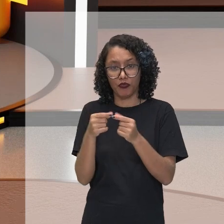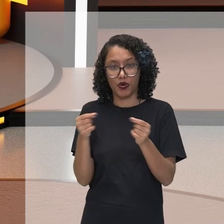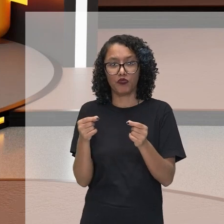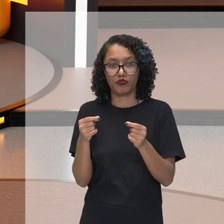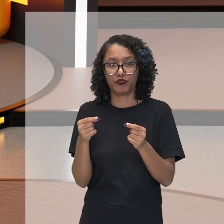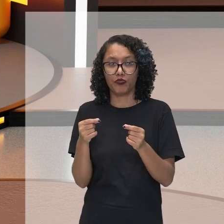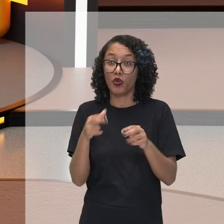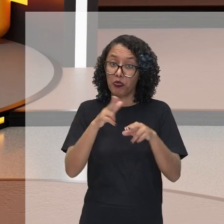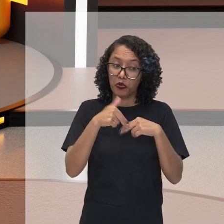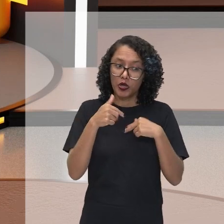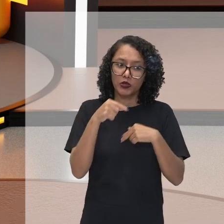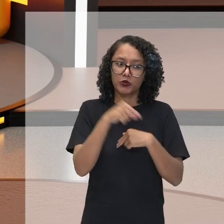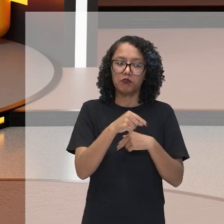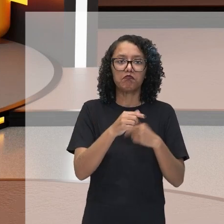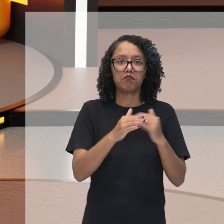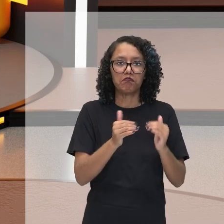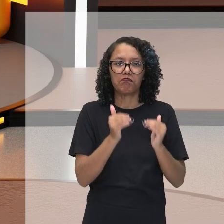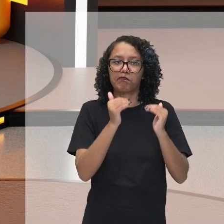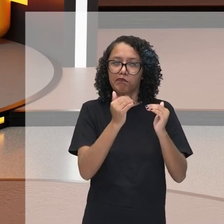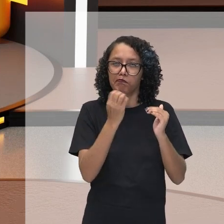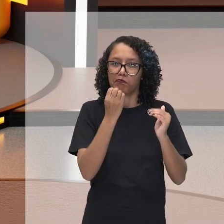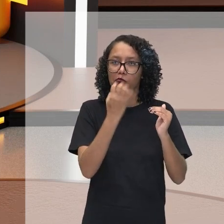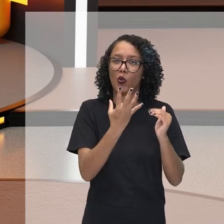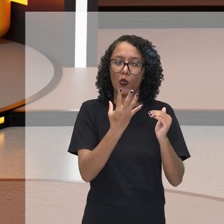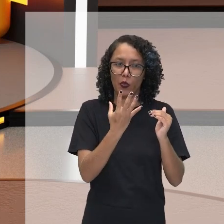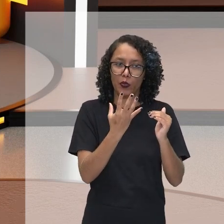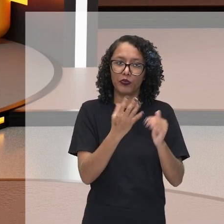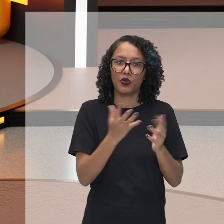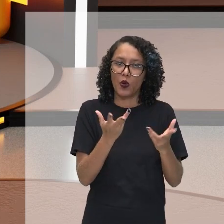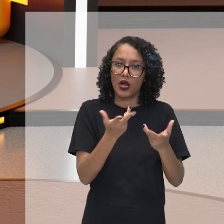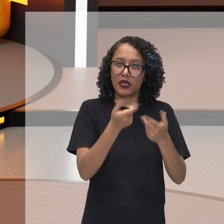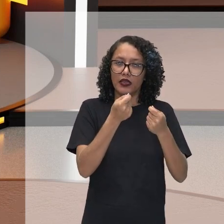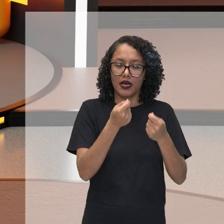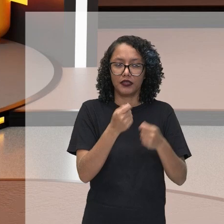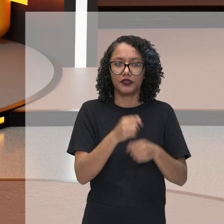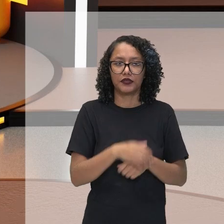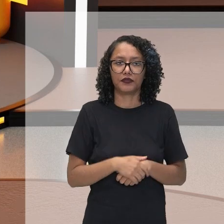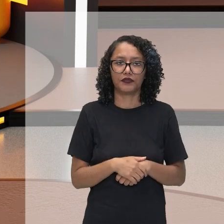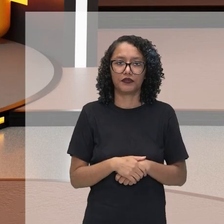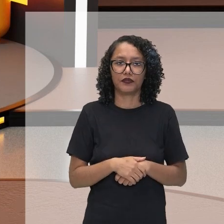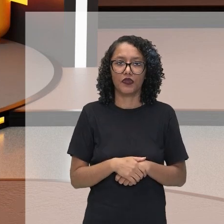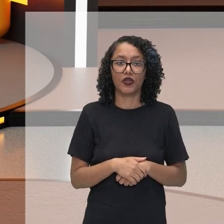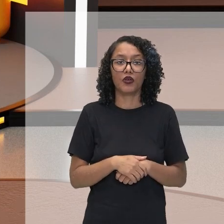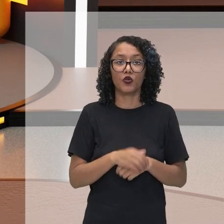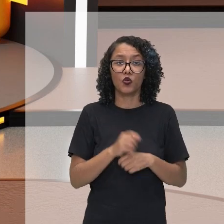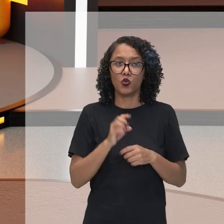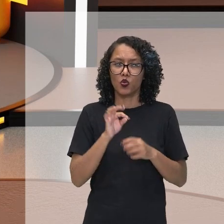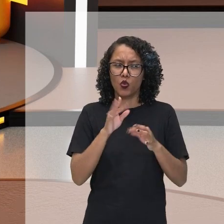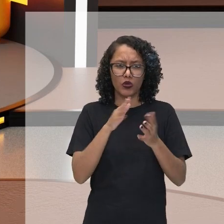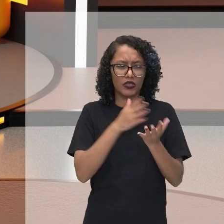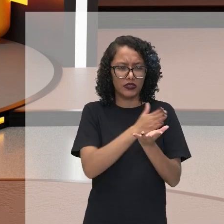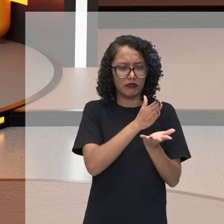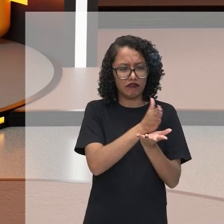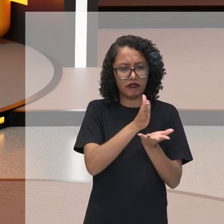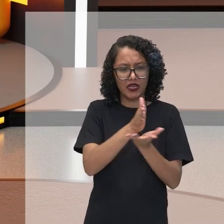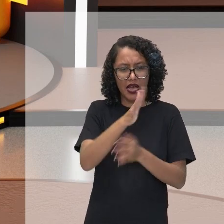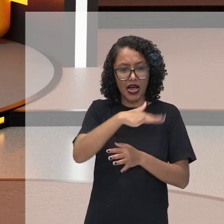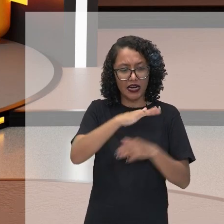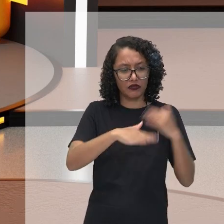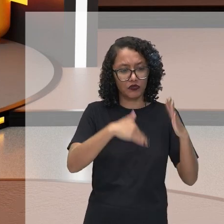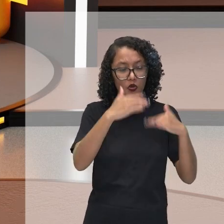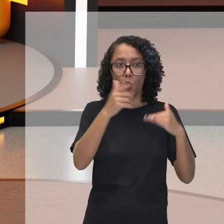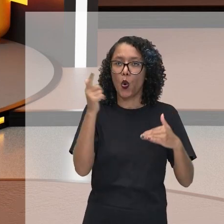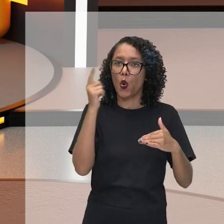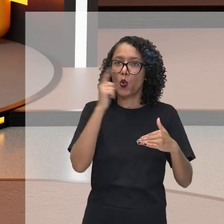destaque. Então, o país realmente conseguiu se integrar a todos esses circuitos globalizados de desenvolvimento